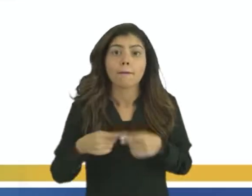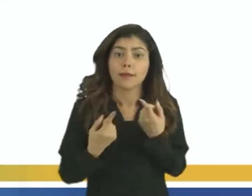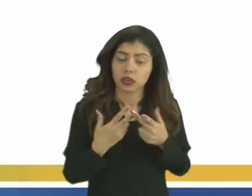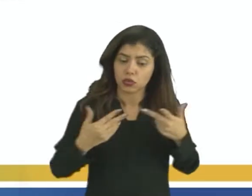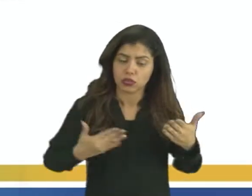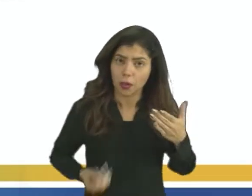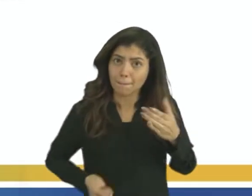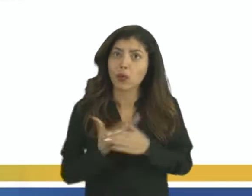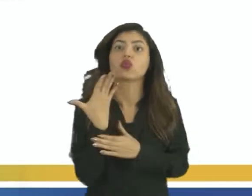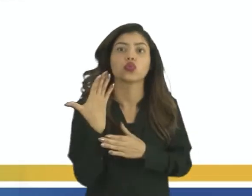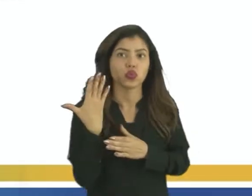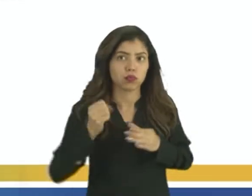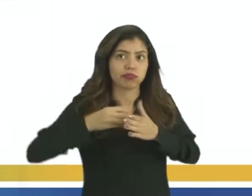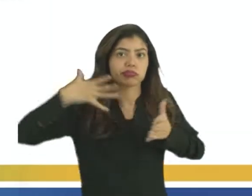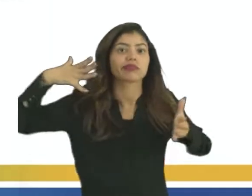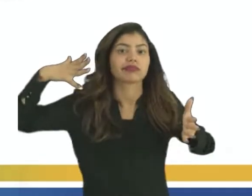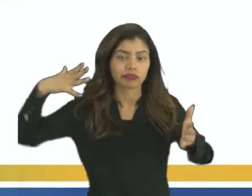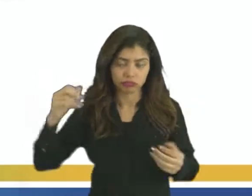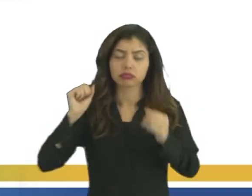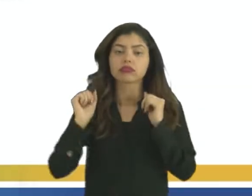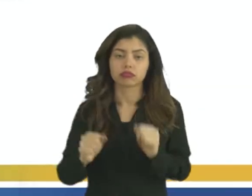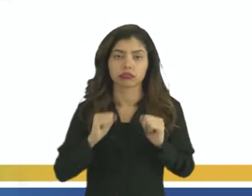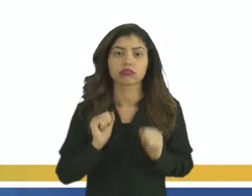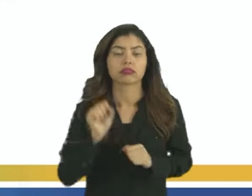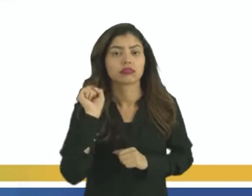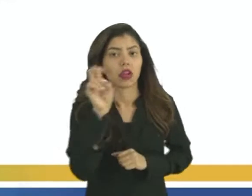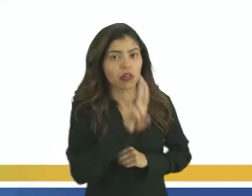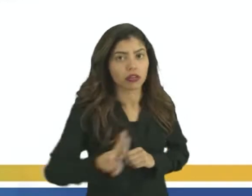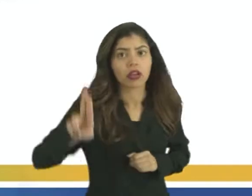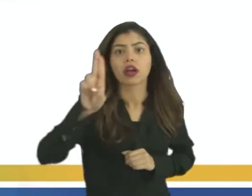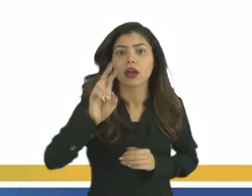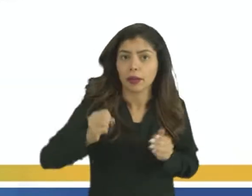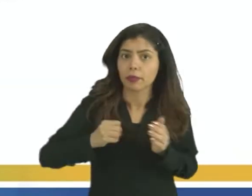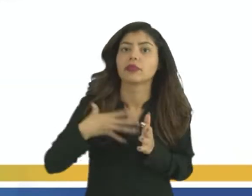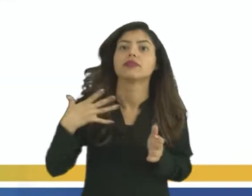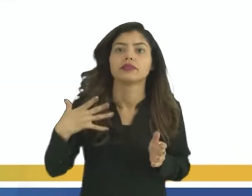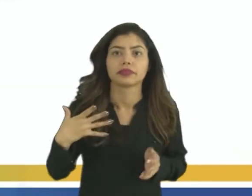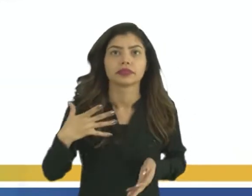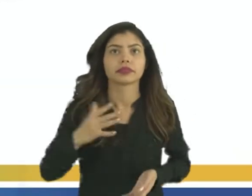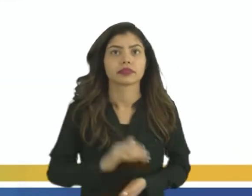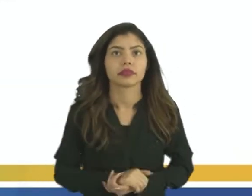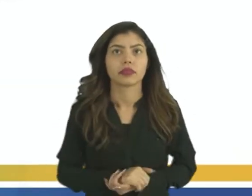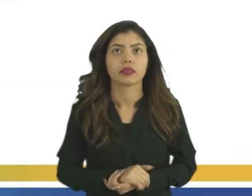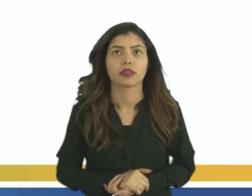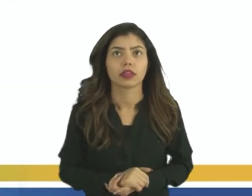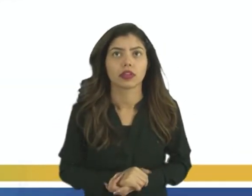coisas excessivas. Isso pode acontecer se você utilizar esteroides